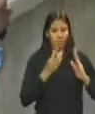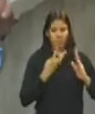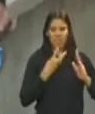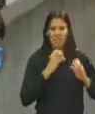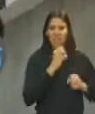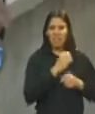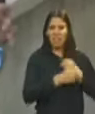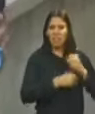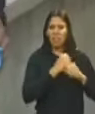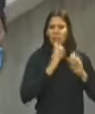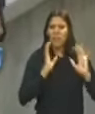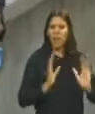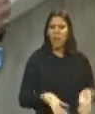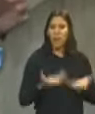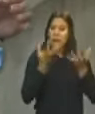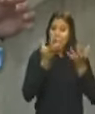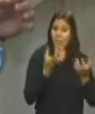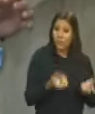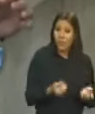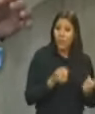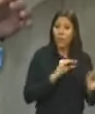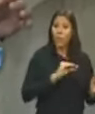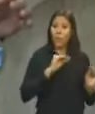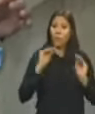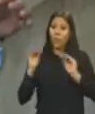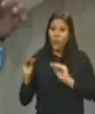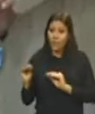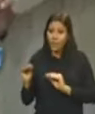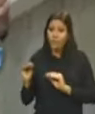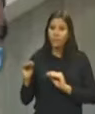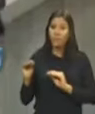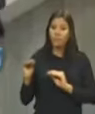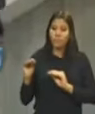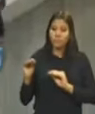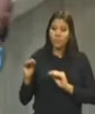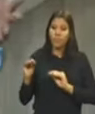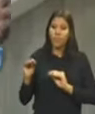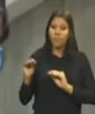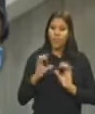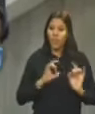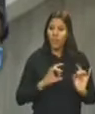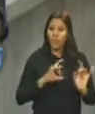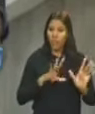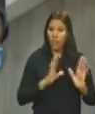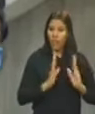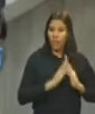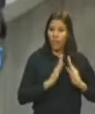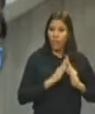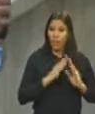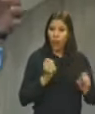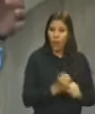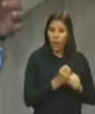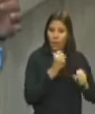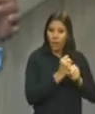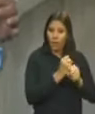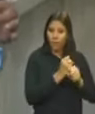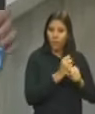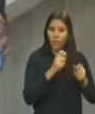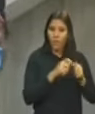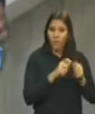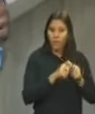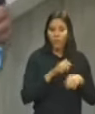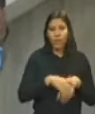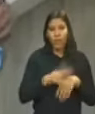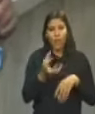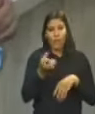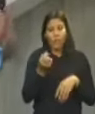que aceitaram ir para um aluguel social para passar obra, que estão no aluguel social e